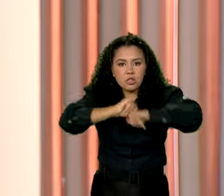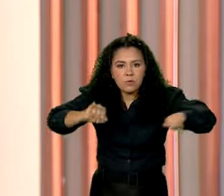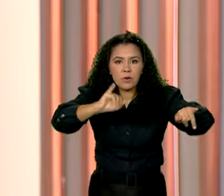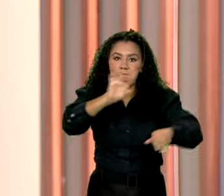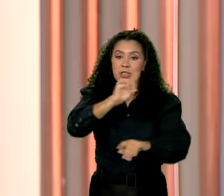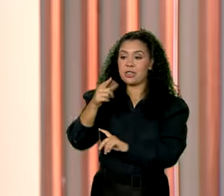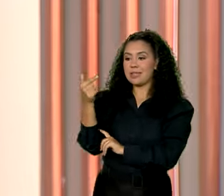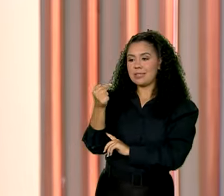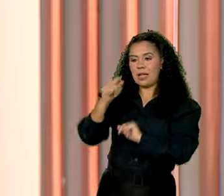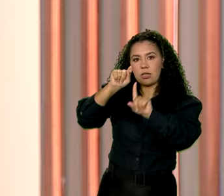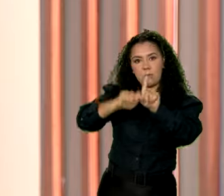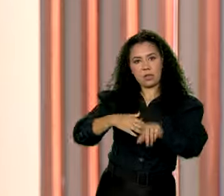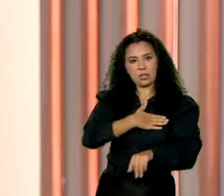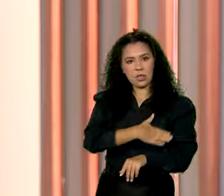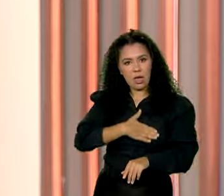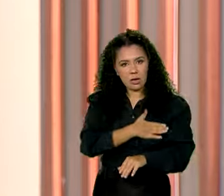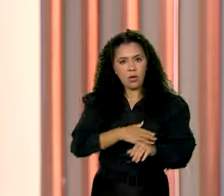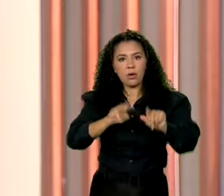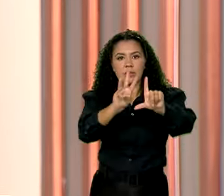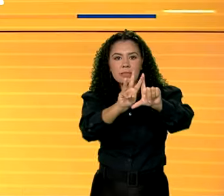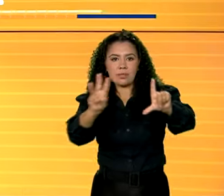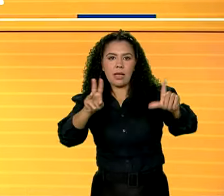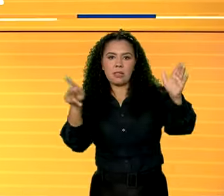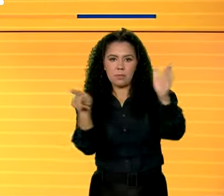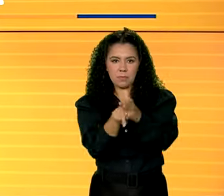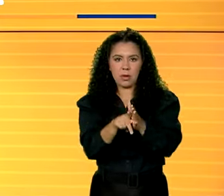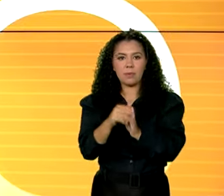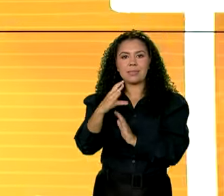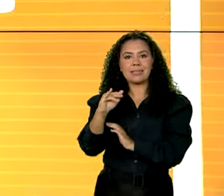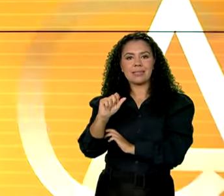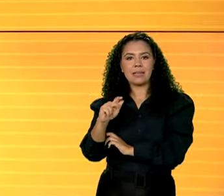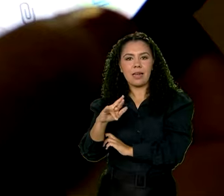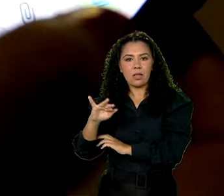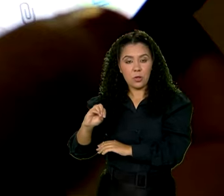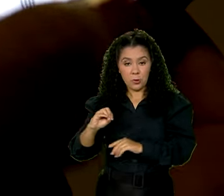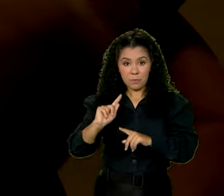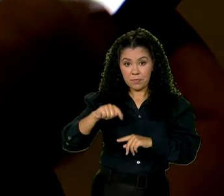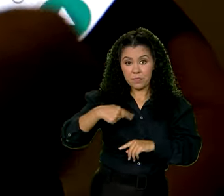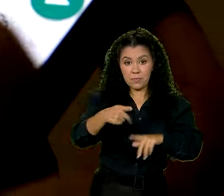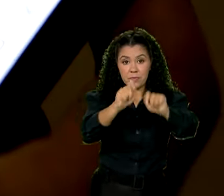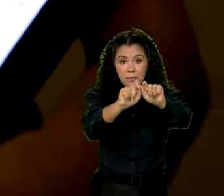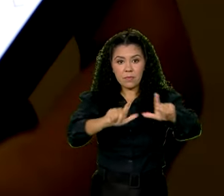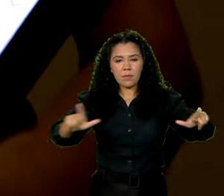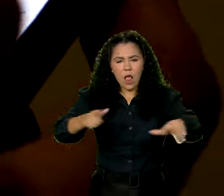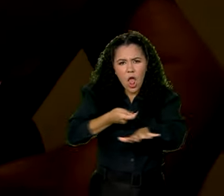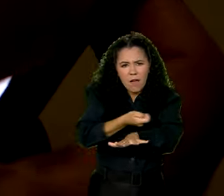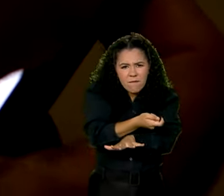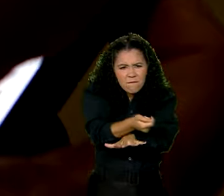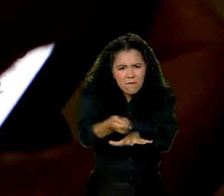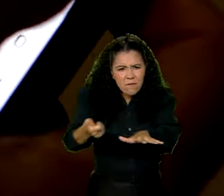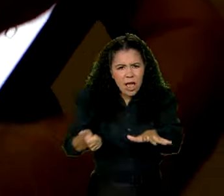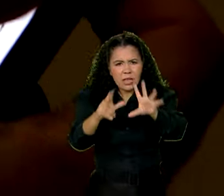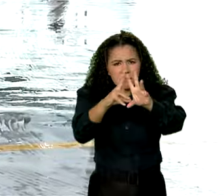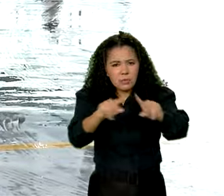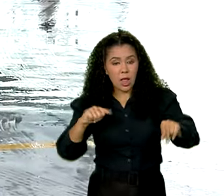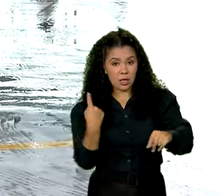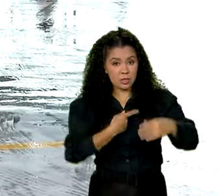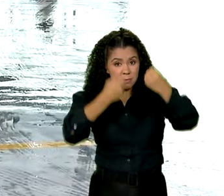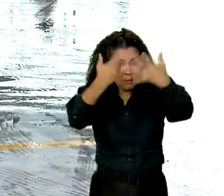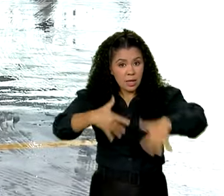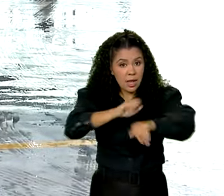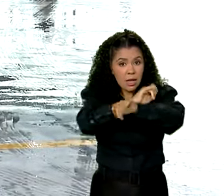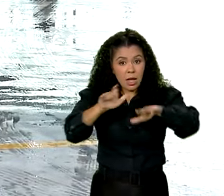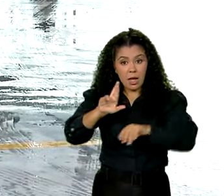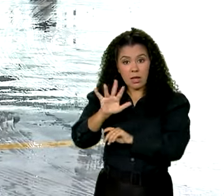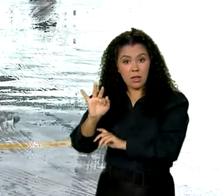agosto na página da Sesgran Rio. Veja a seguir no quadro Brasil contra Fake, a gente esclarece que a Receita